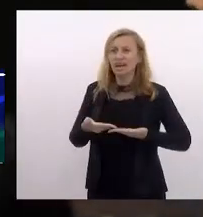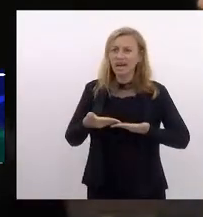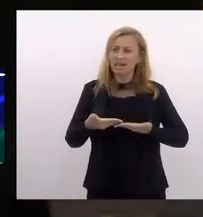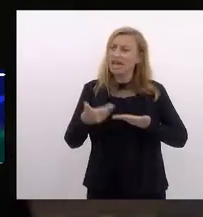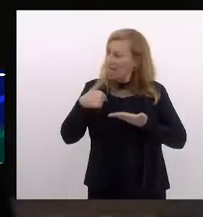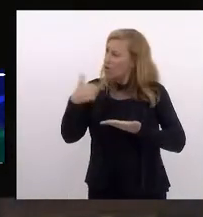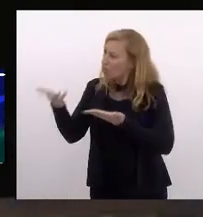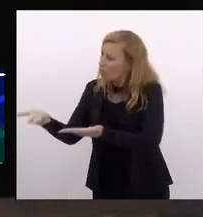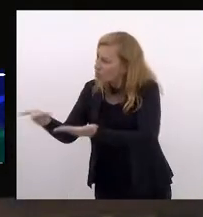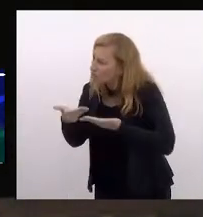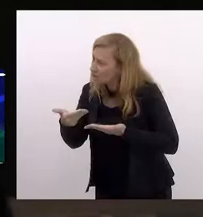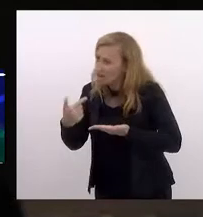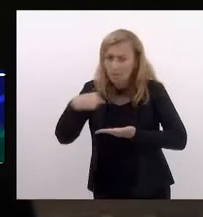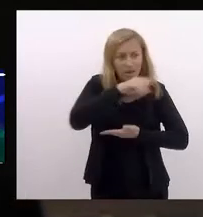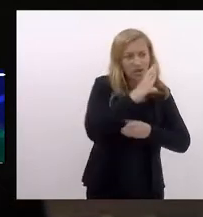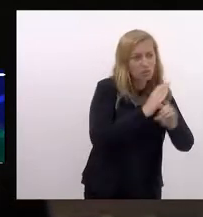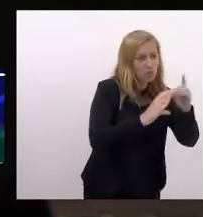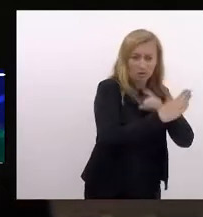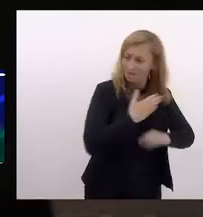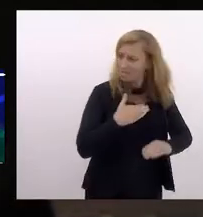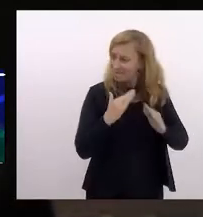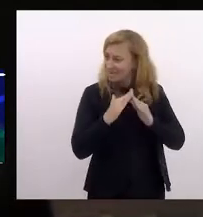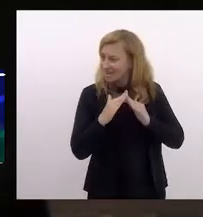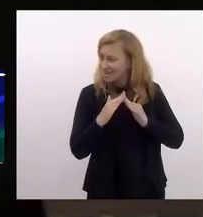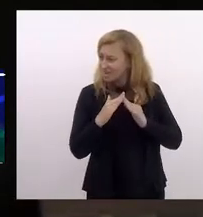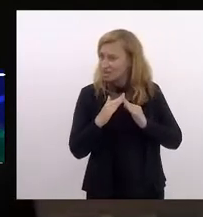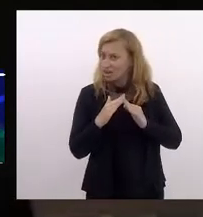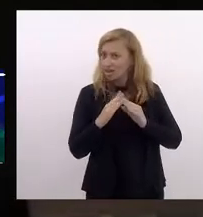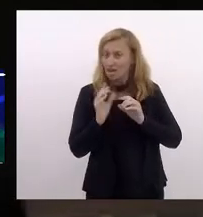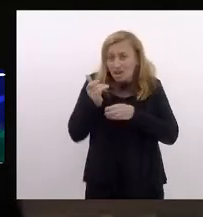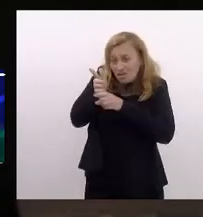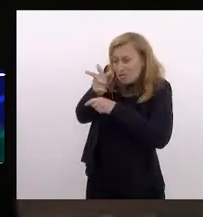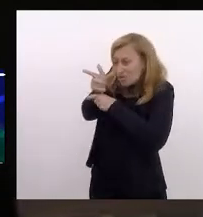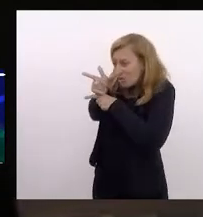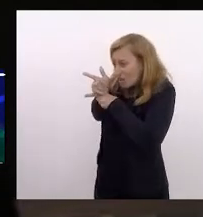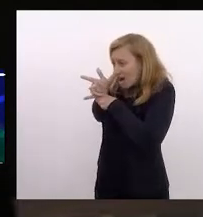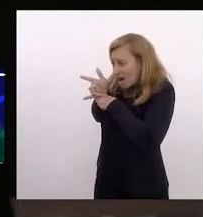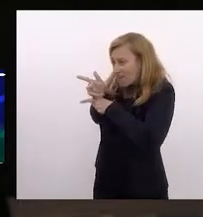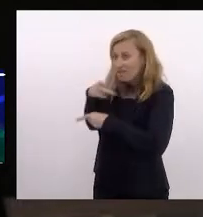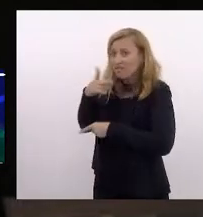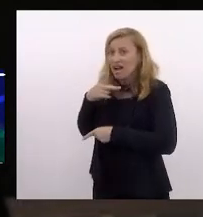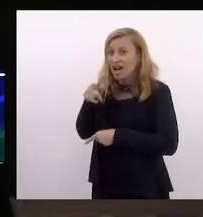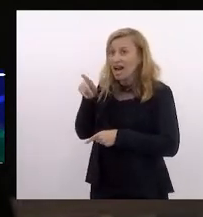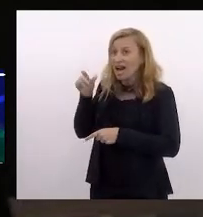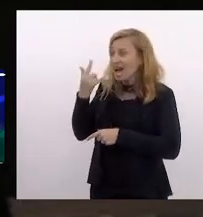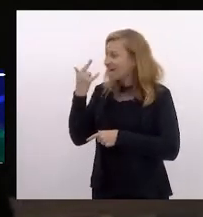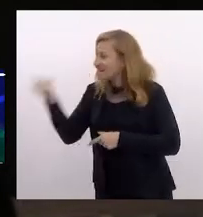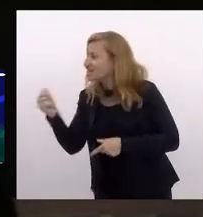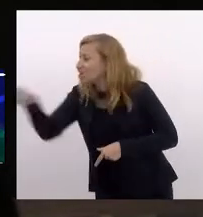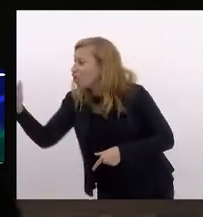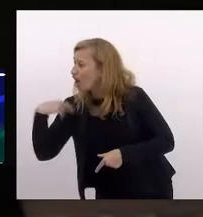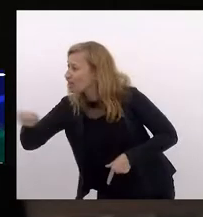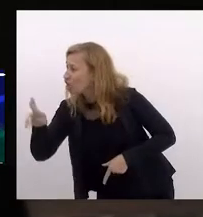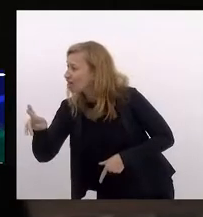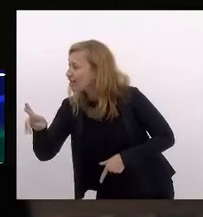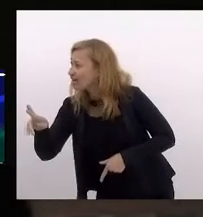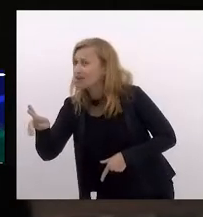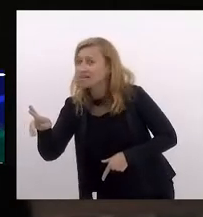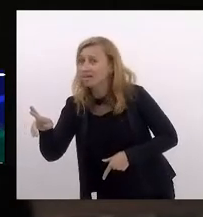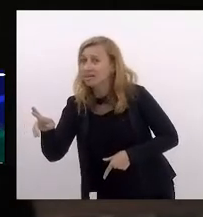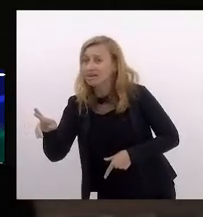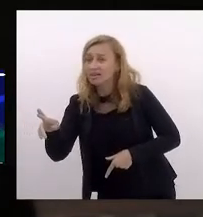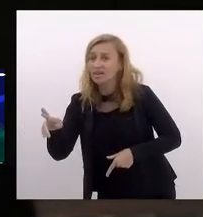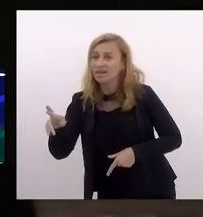Se eu for convidá-la para ir no culto da minha igreja e alguém filmar vai dizer assediadora religiosa